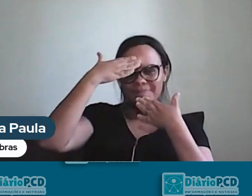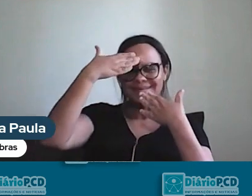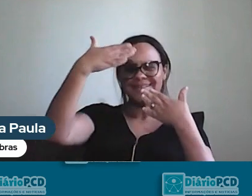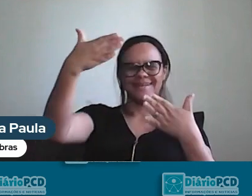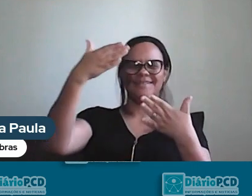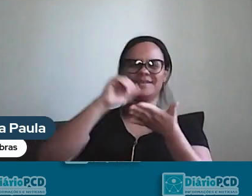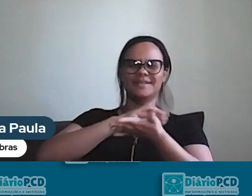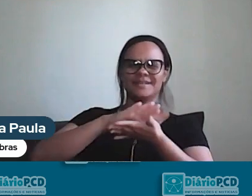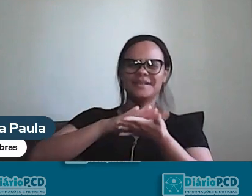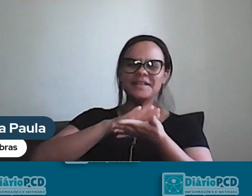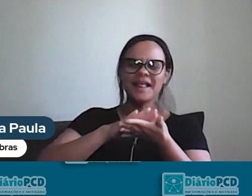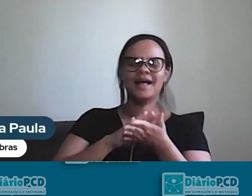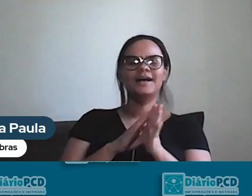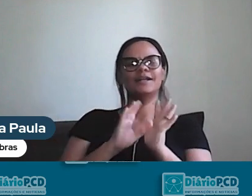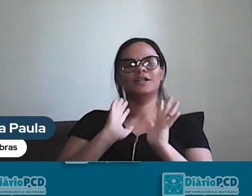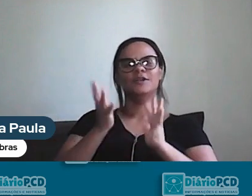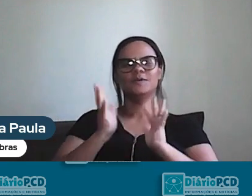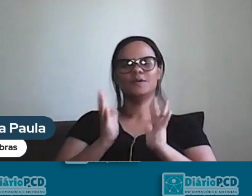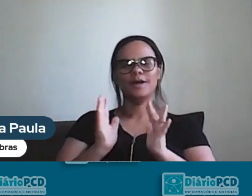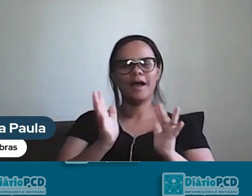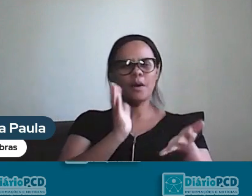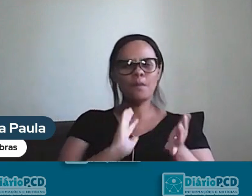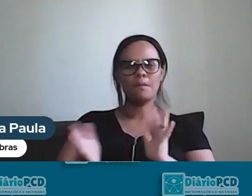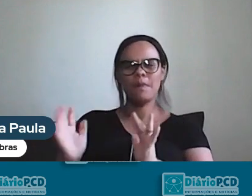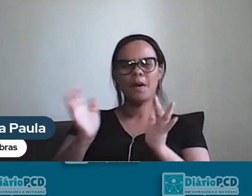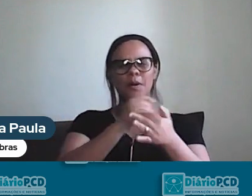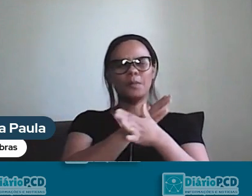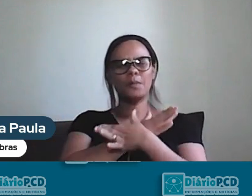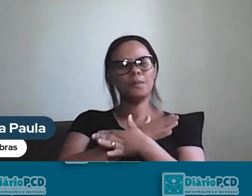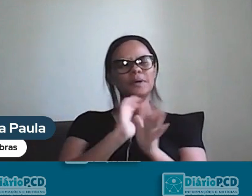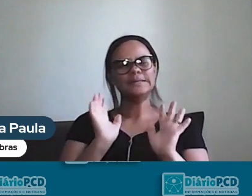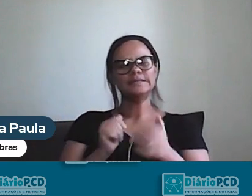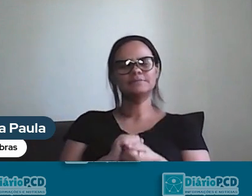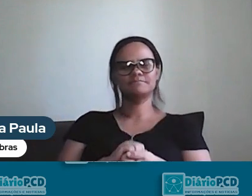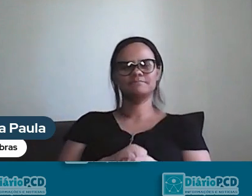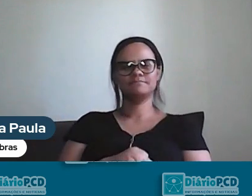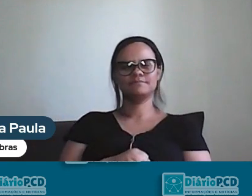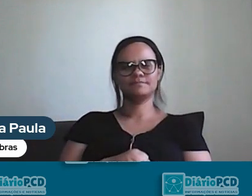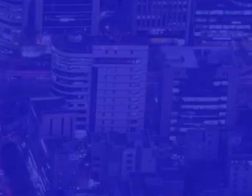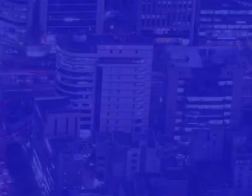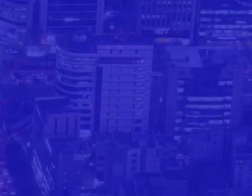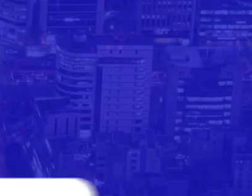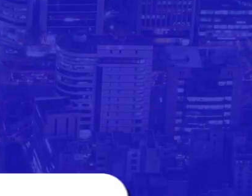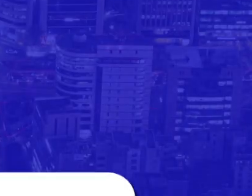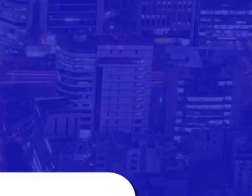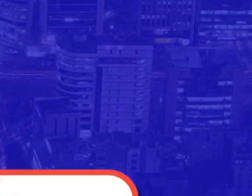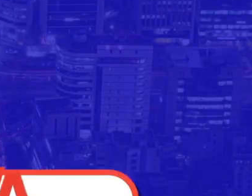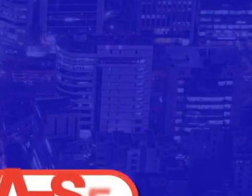interpretou tudo em Libras na noite de hoje, enorme gratidão. Valeu, gente. Obrigado. Tchau.